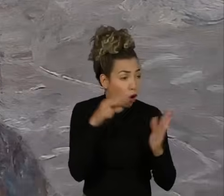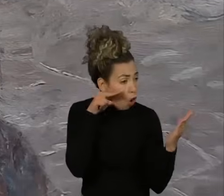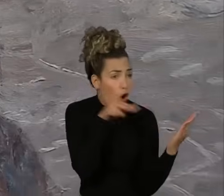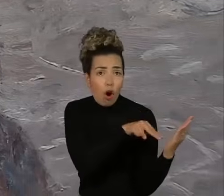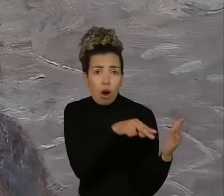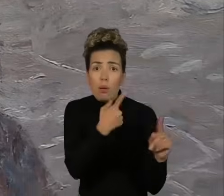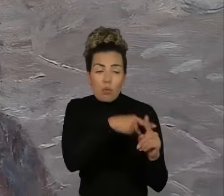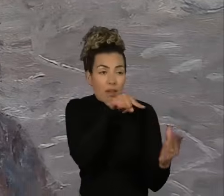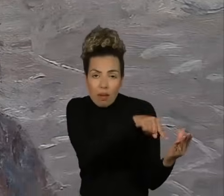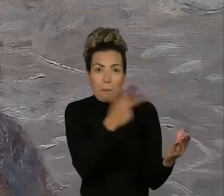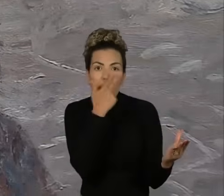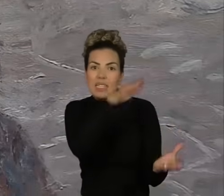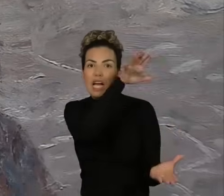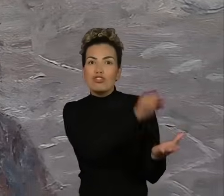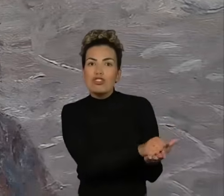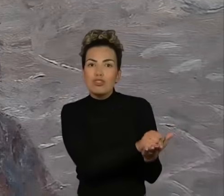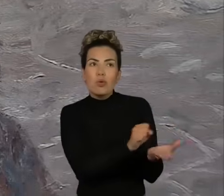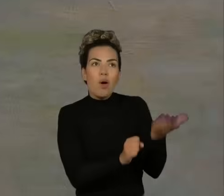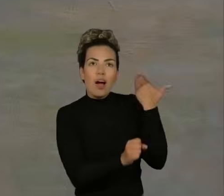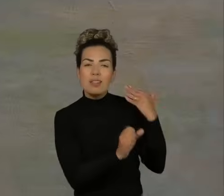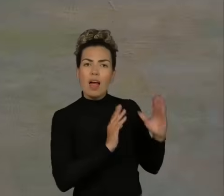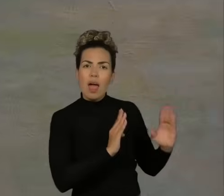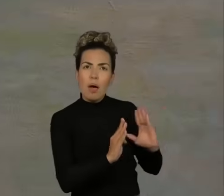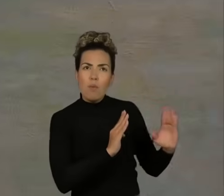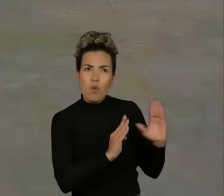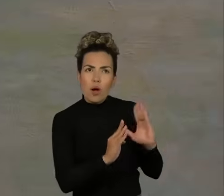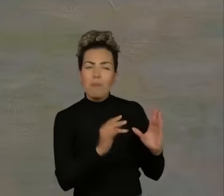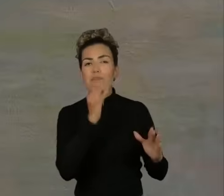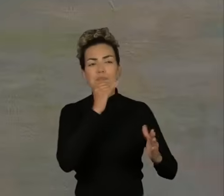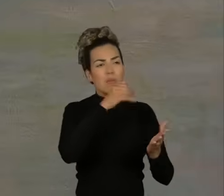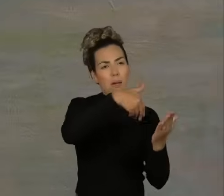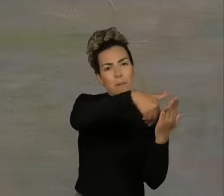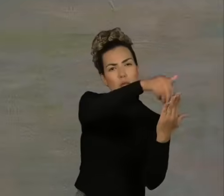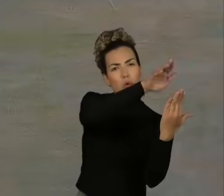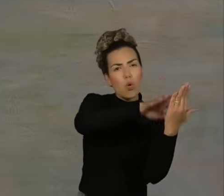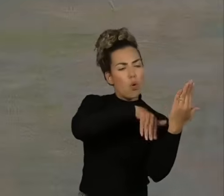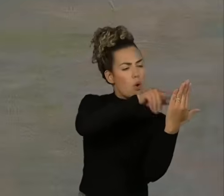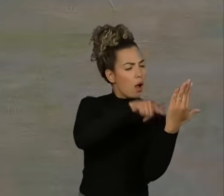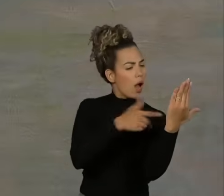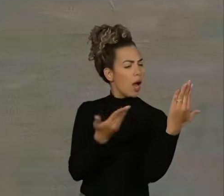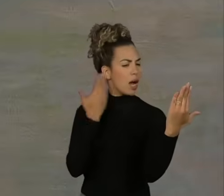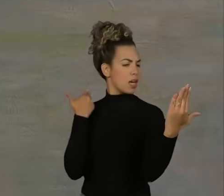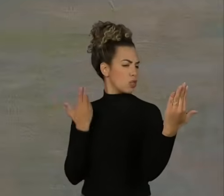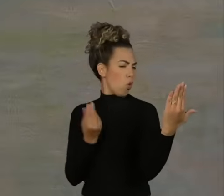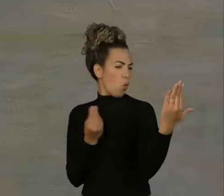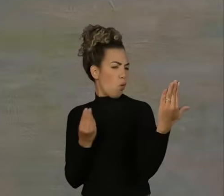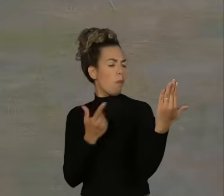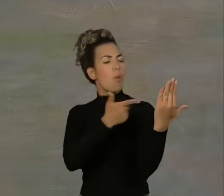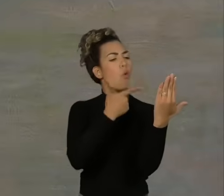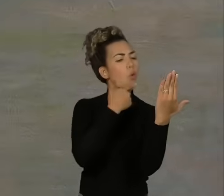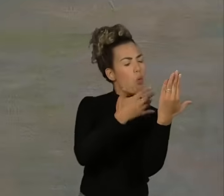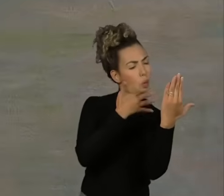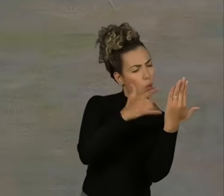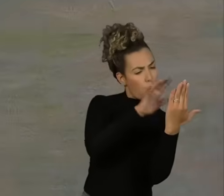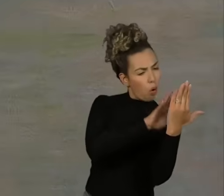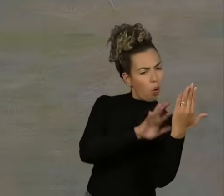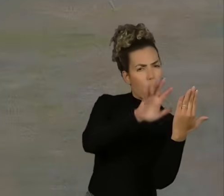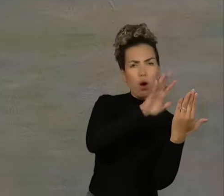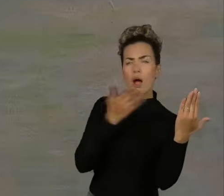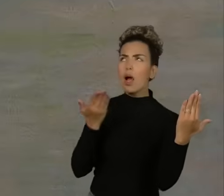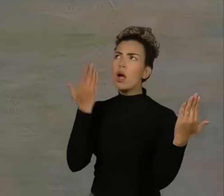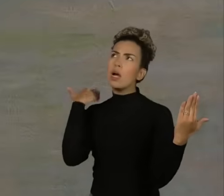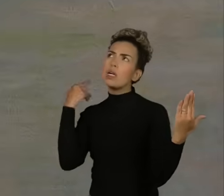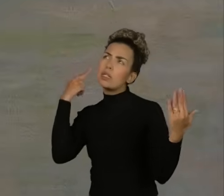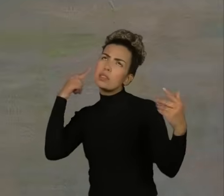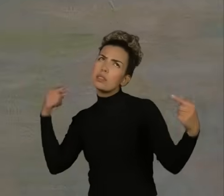estão estudando não apenas a figuração, o que ele pintou ali, mas também o pigmento, como esse pigmento se comportou, né, em